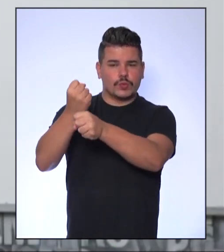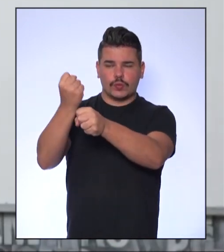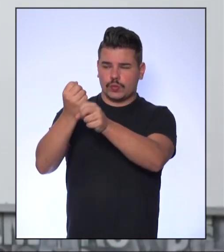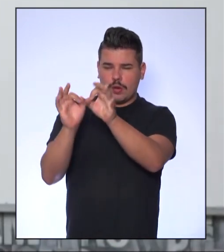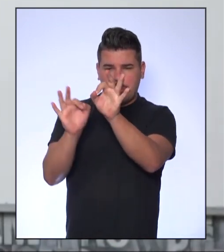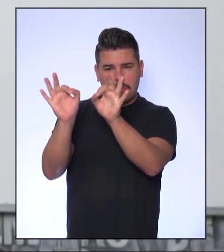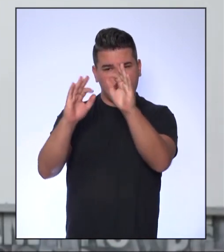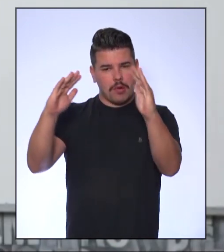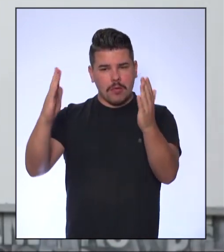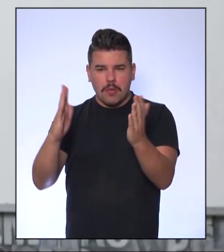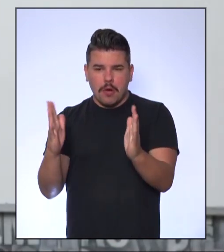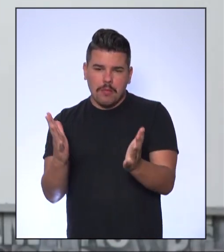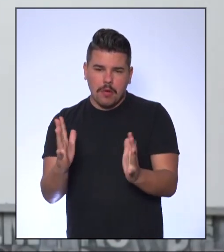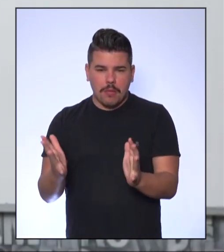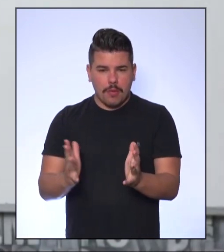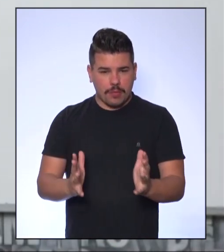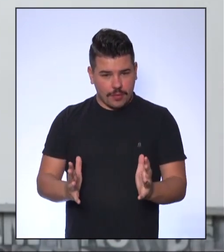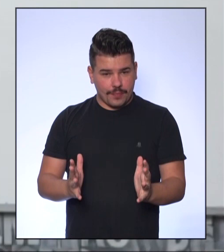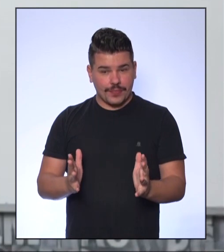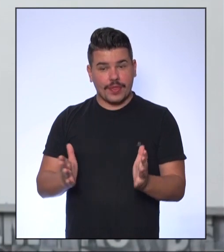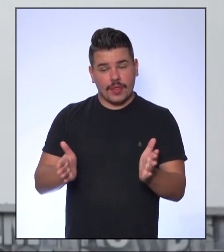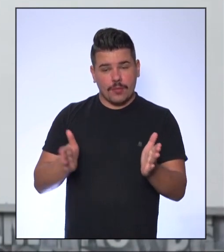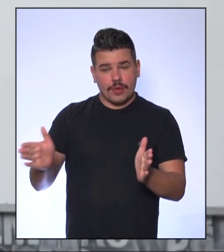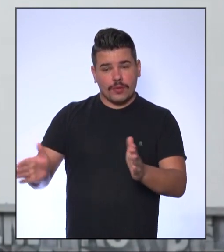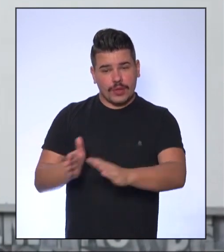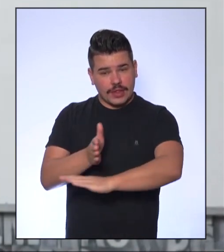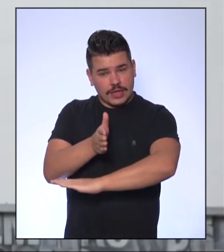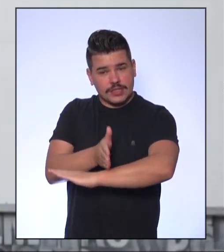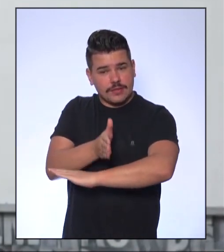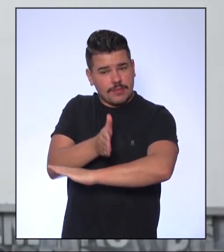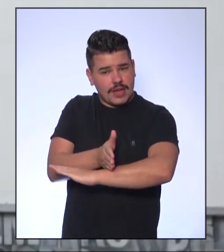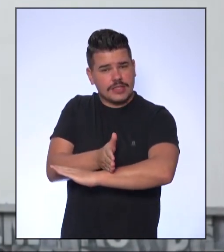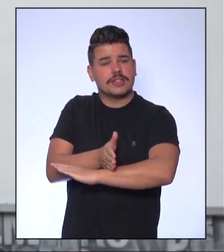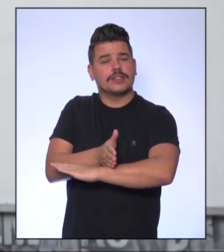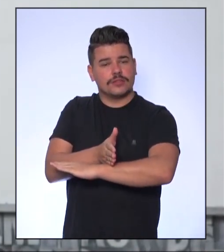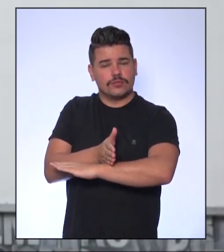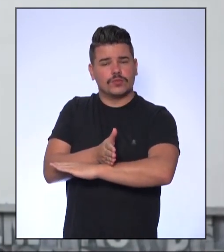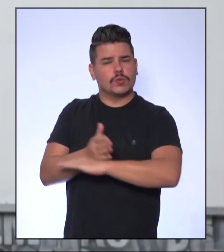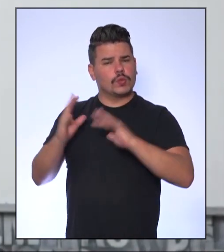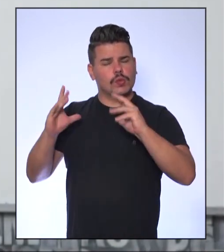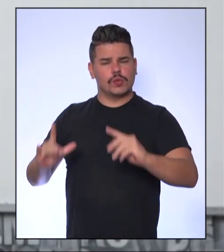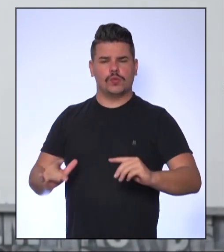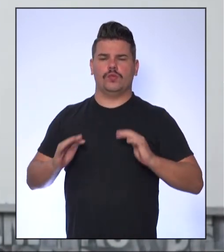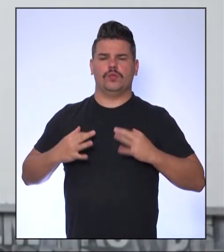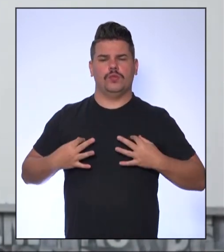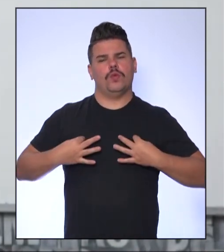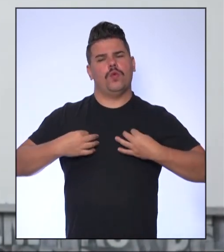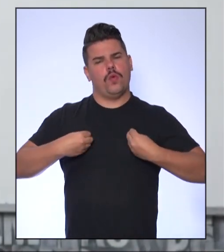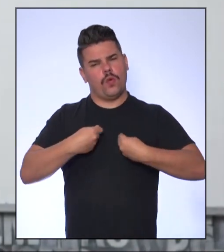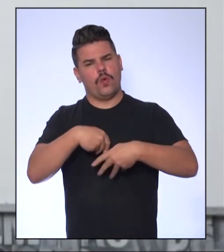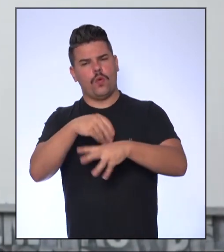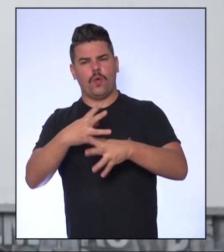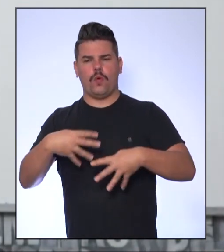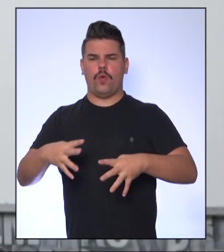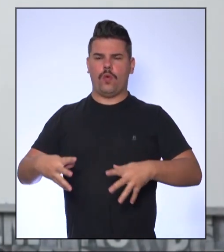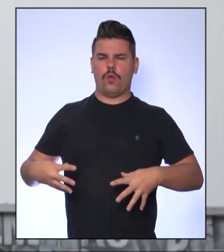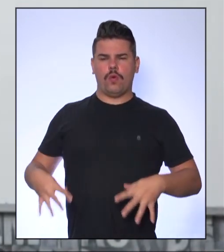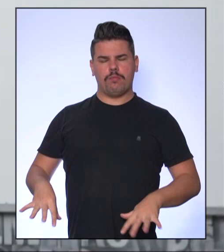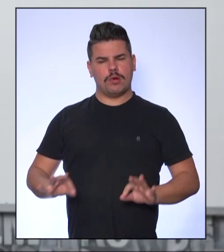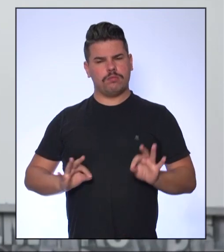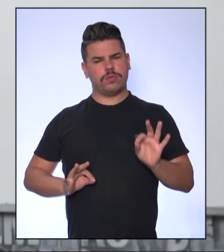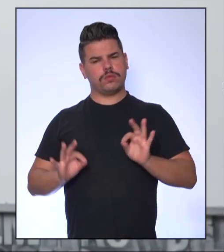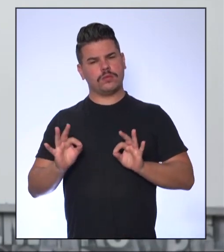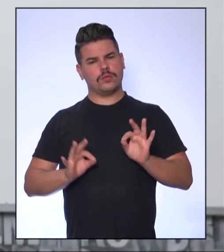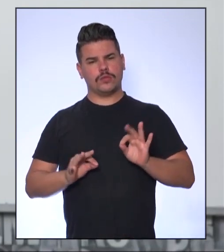tonalidade. Na Idade Média, todo mundo muito bem vestido, muito bem